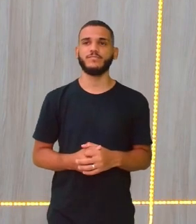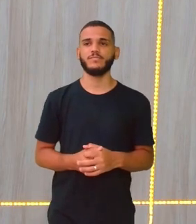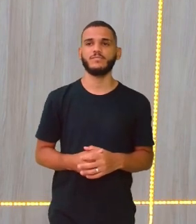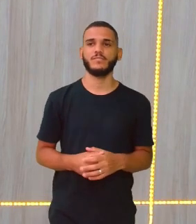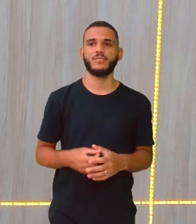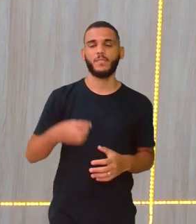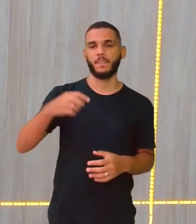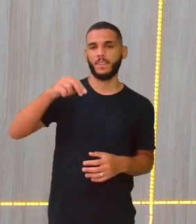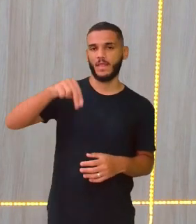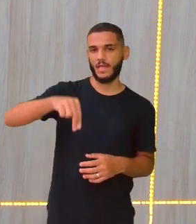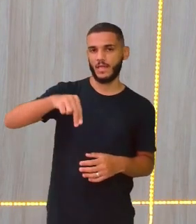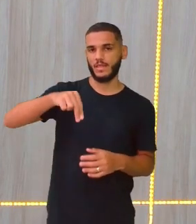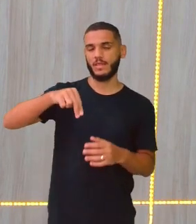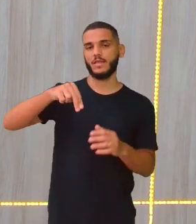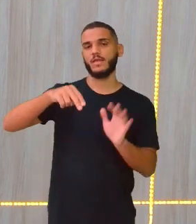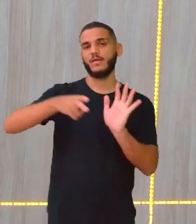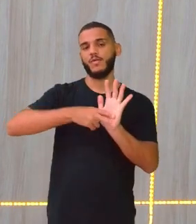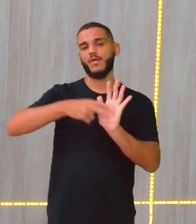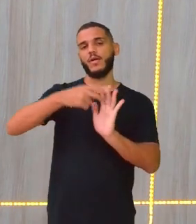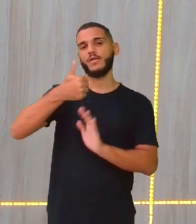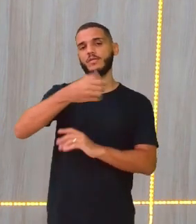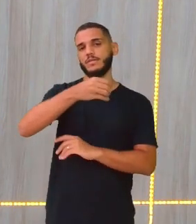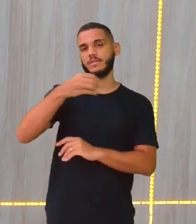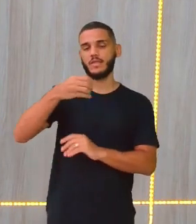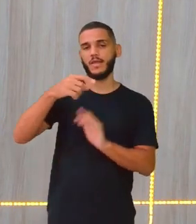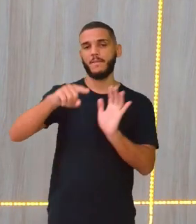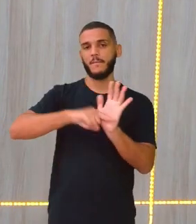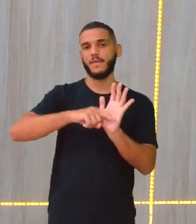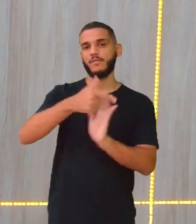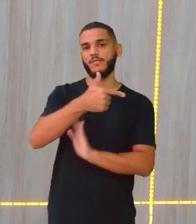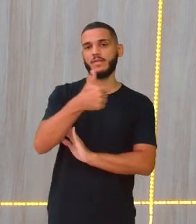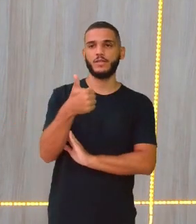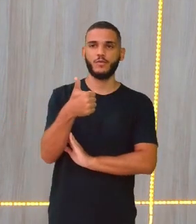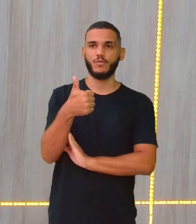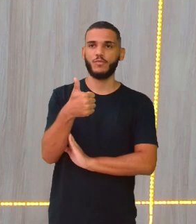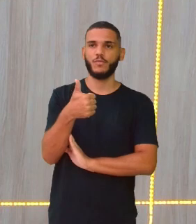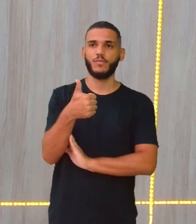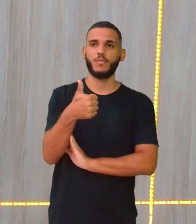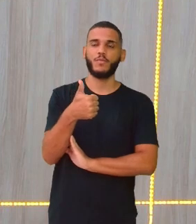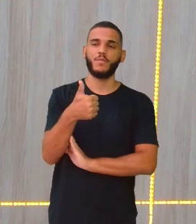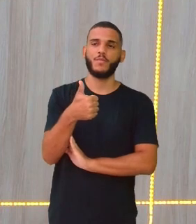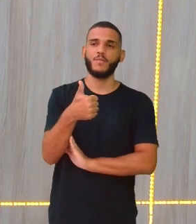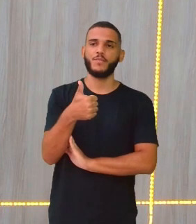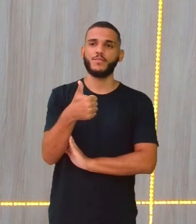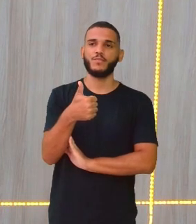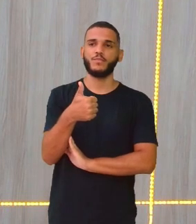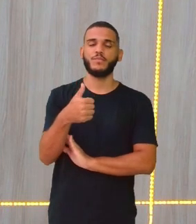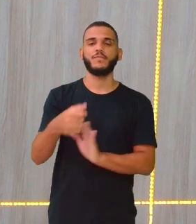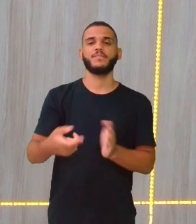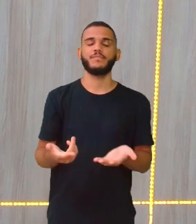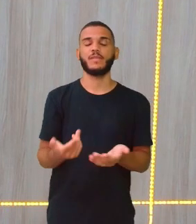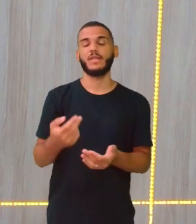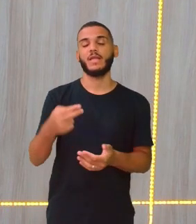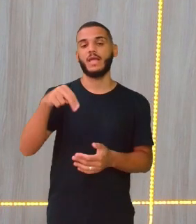N igual a 100 menos 21. N igual a